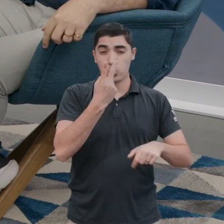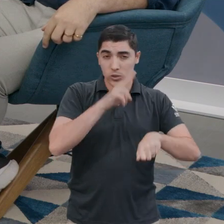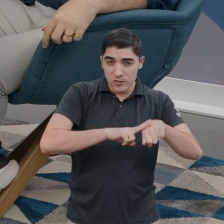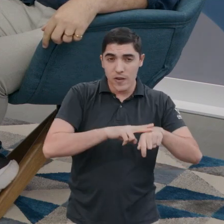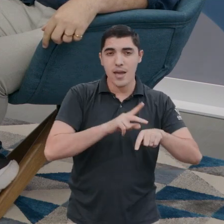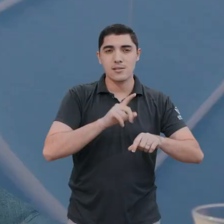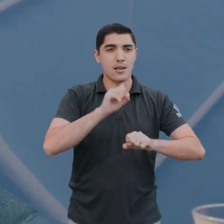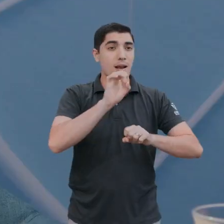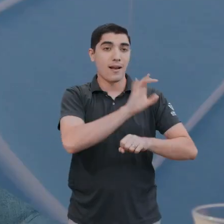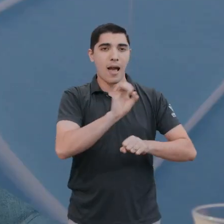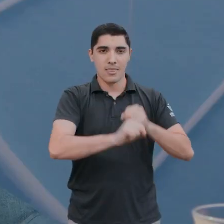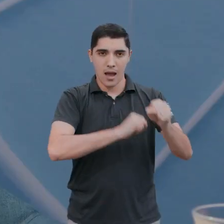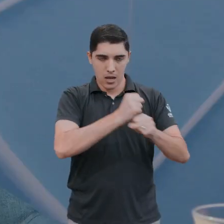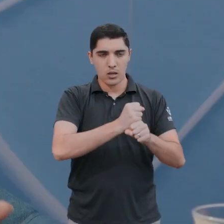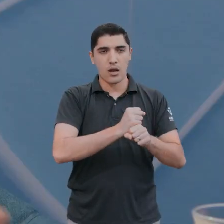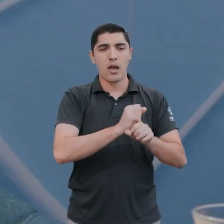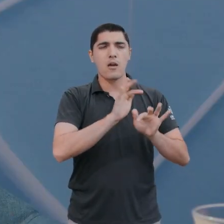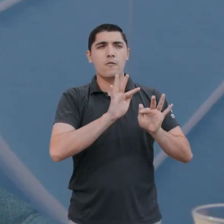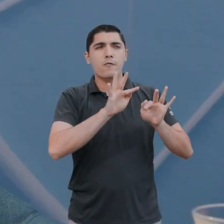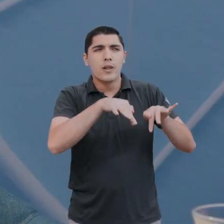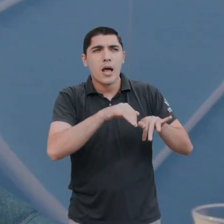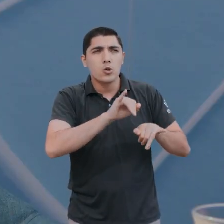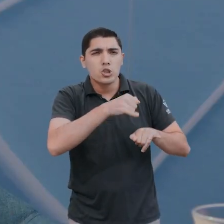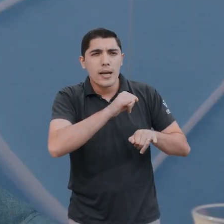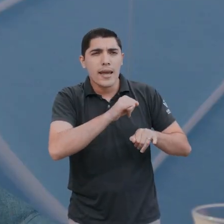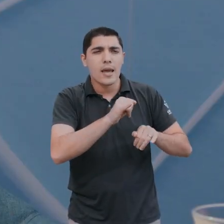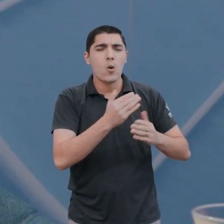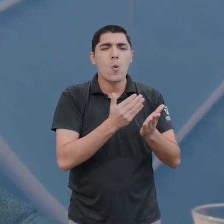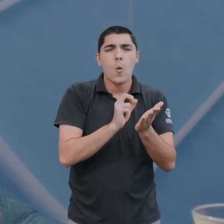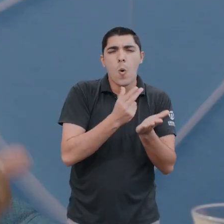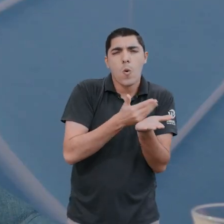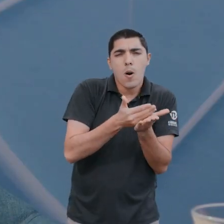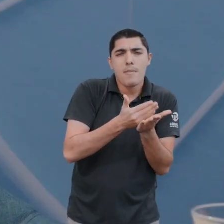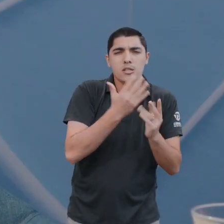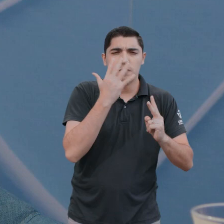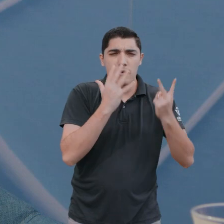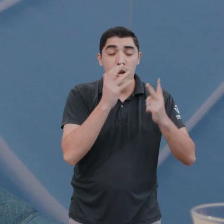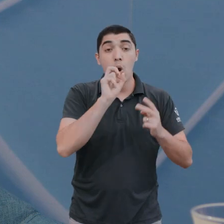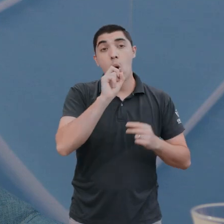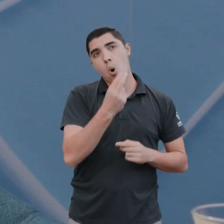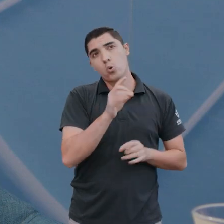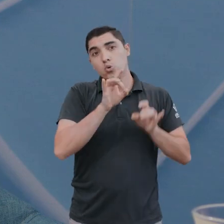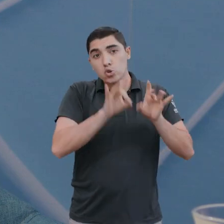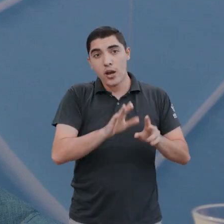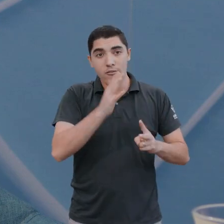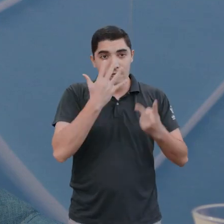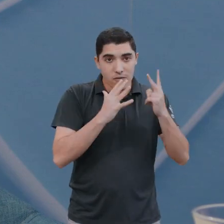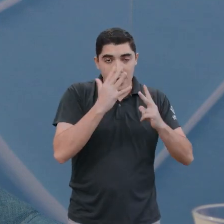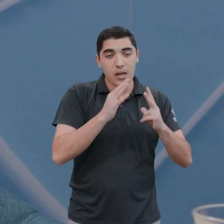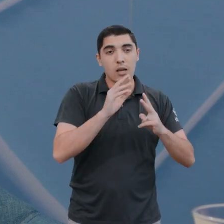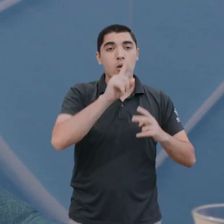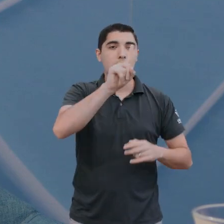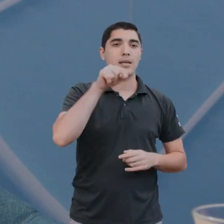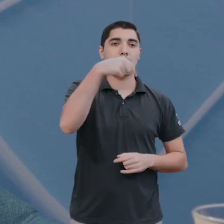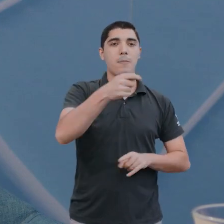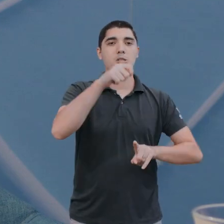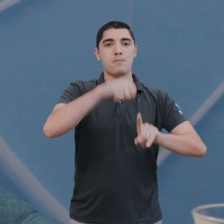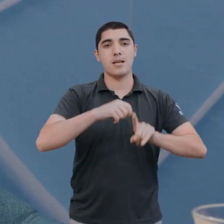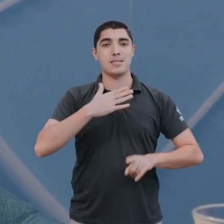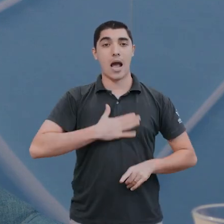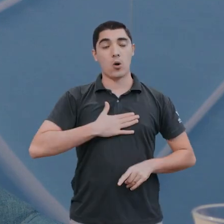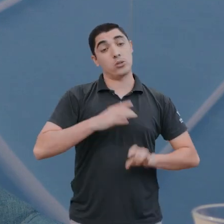por ano. Acontece em final de janeiro, começo de fevereiro, ou apenas em fevereiro, em agosto, que é o mês da Revolução da